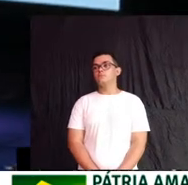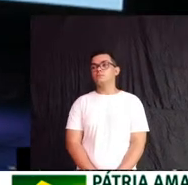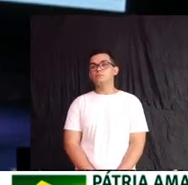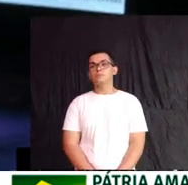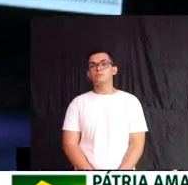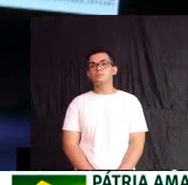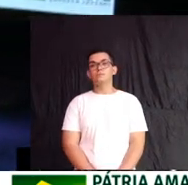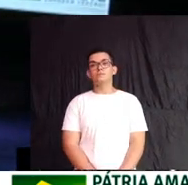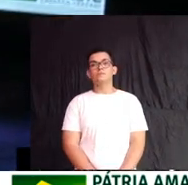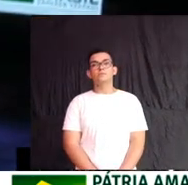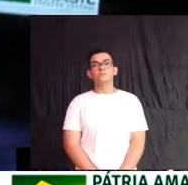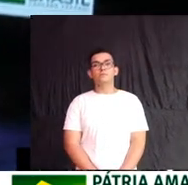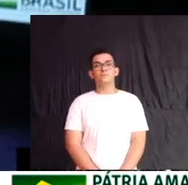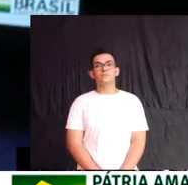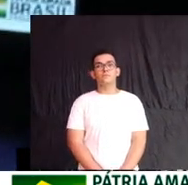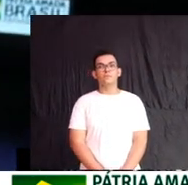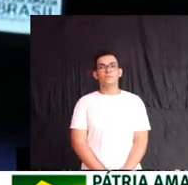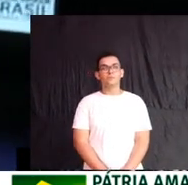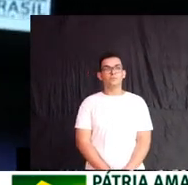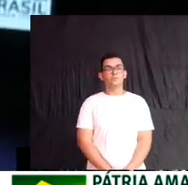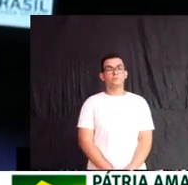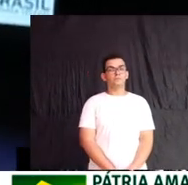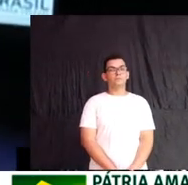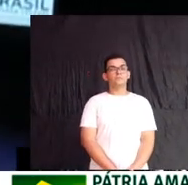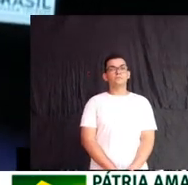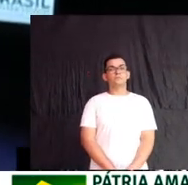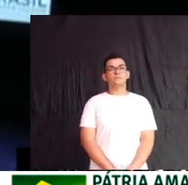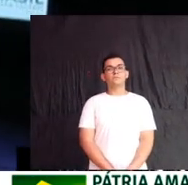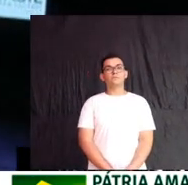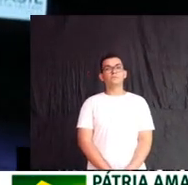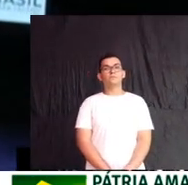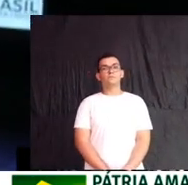went back to the start.